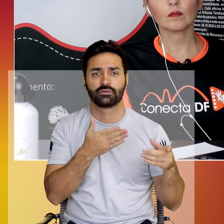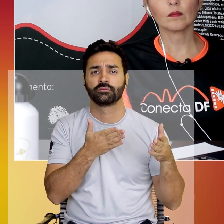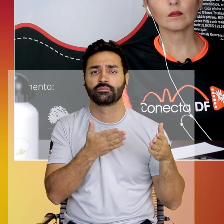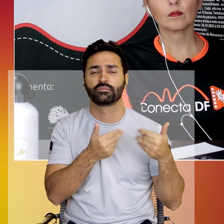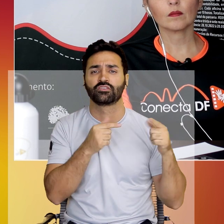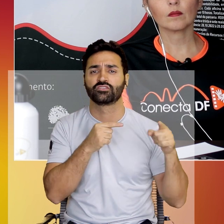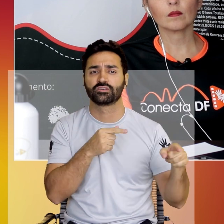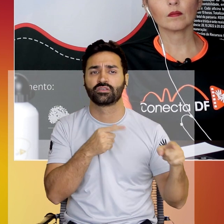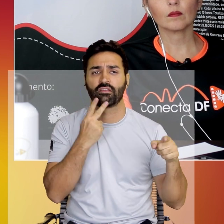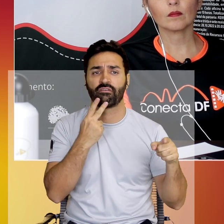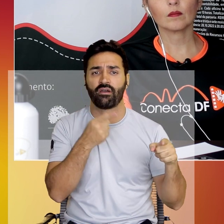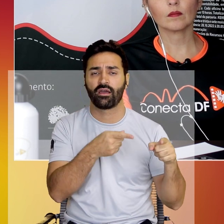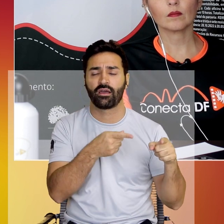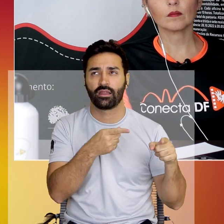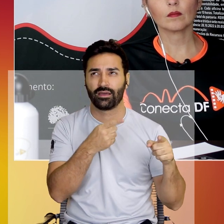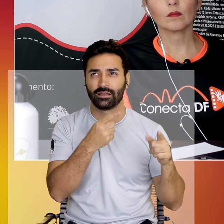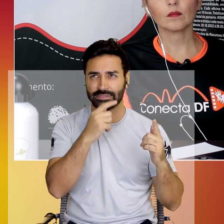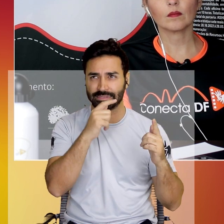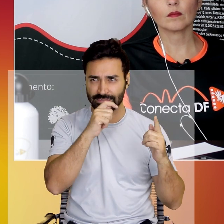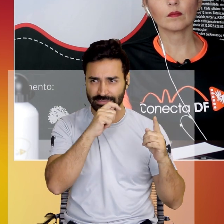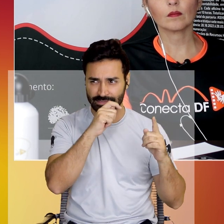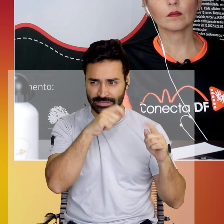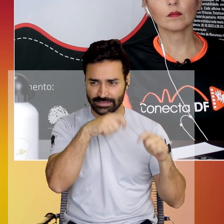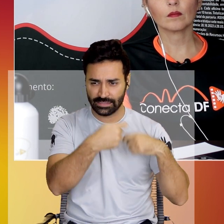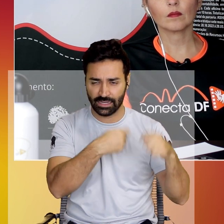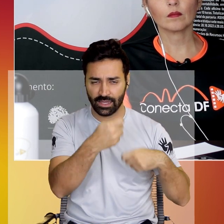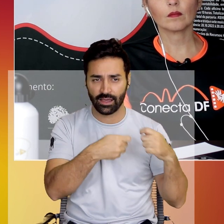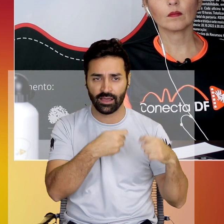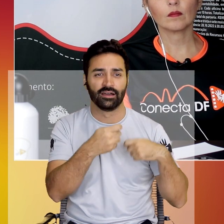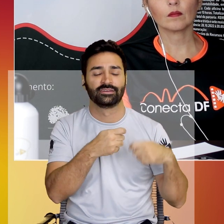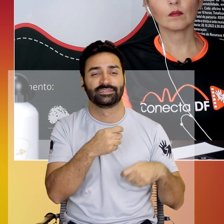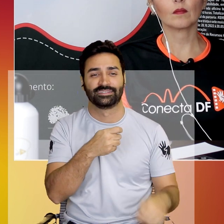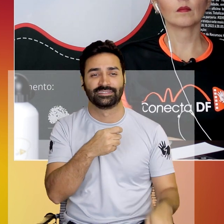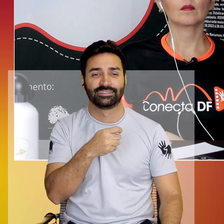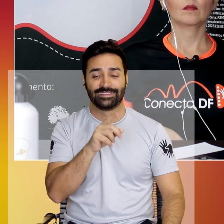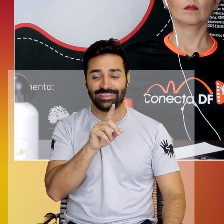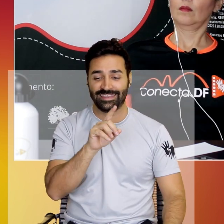falar, fazer sinais devagar, ser mais,